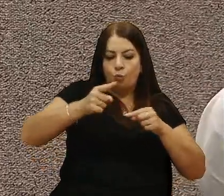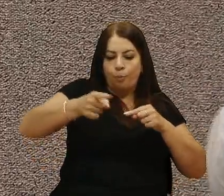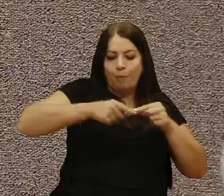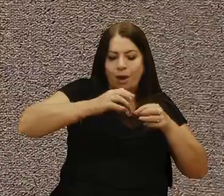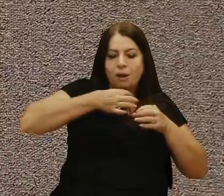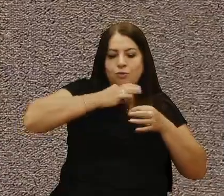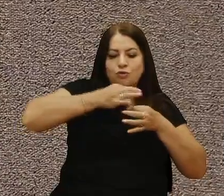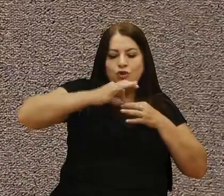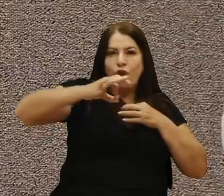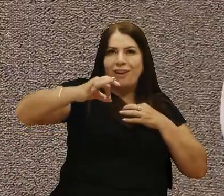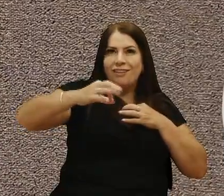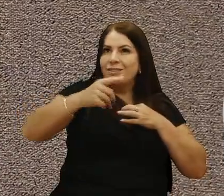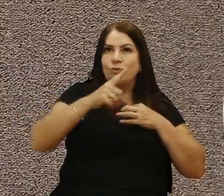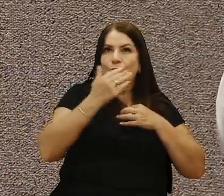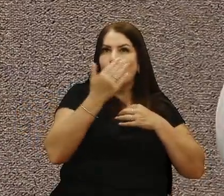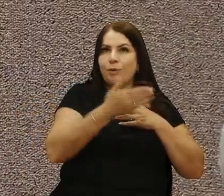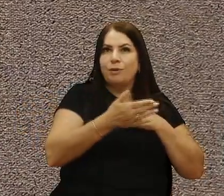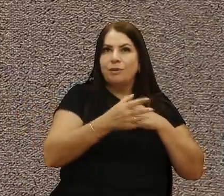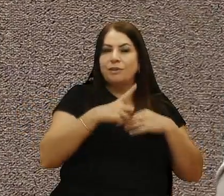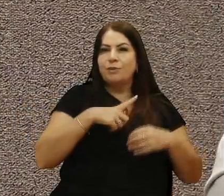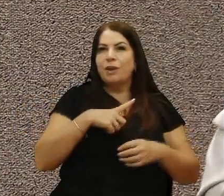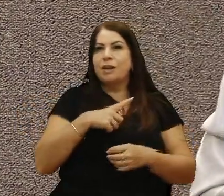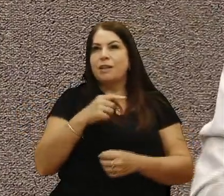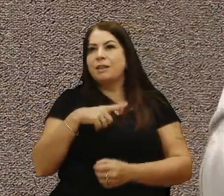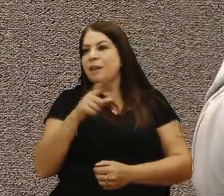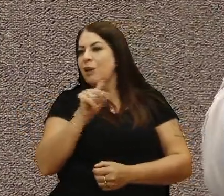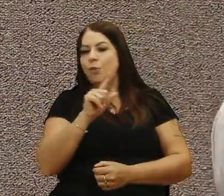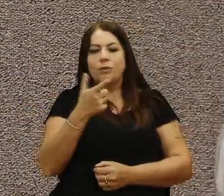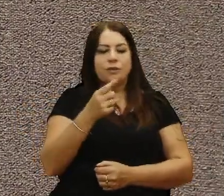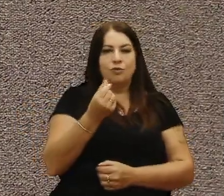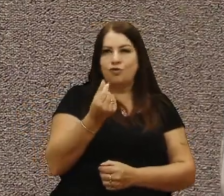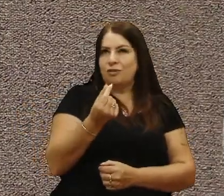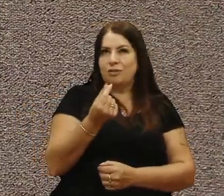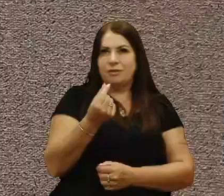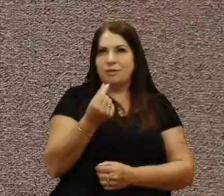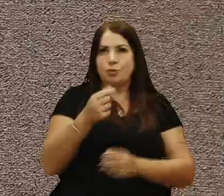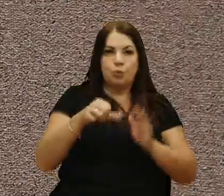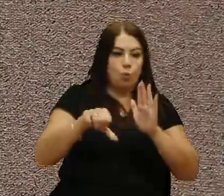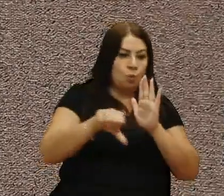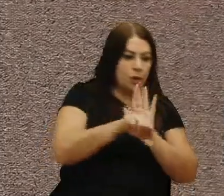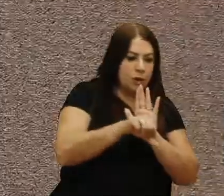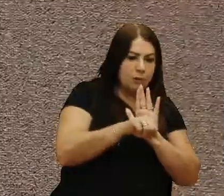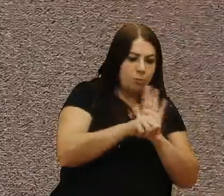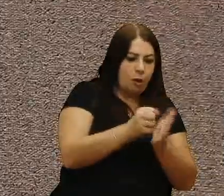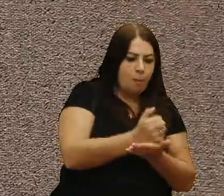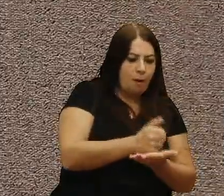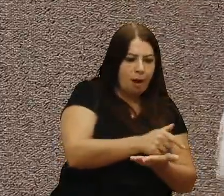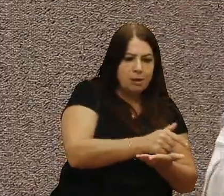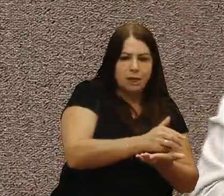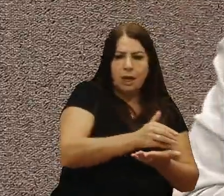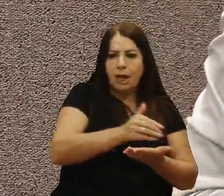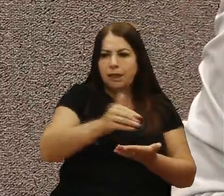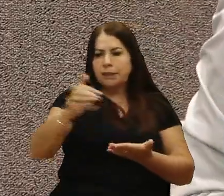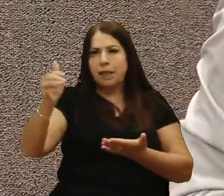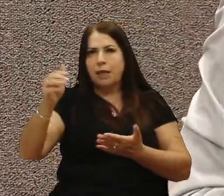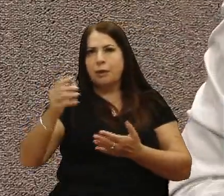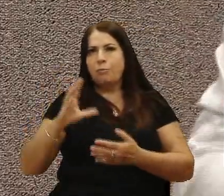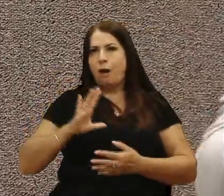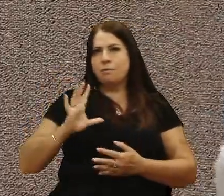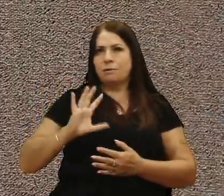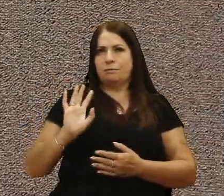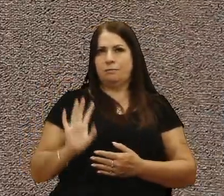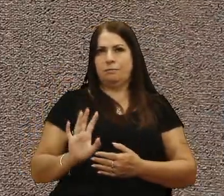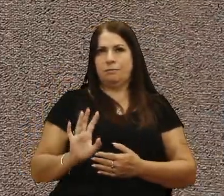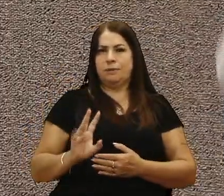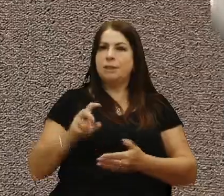Então, a questão aqui não é se o cara tem ou não tem dinheiro. O crime é cometido desde a base, lá embaixo, até o pico da pirâmide. E